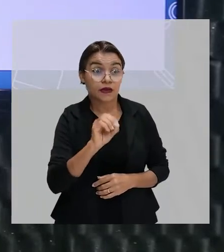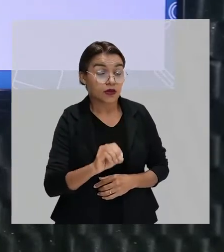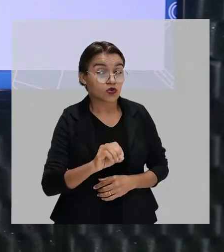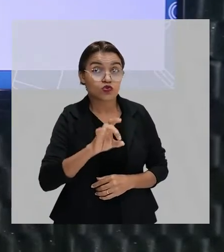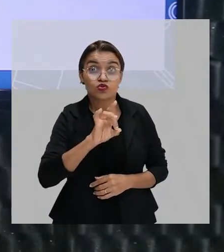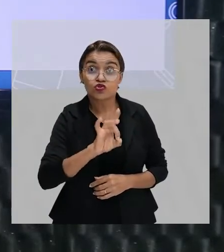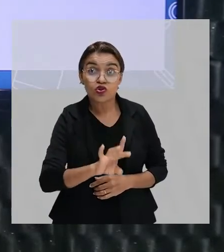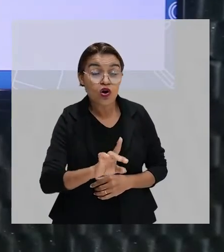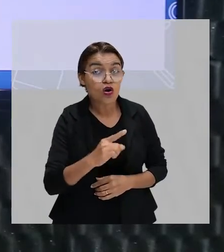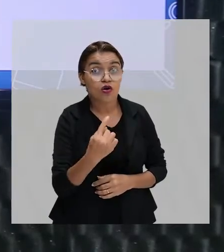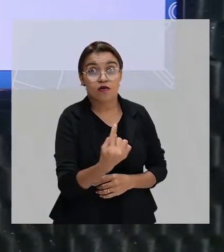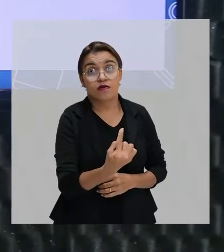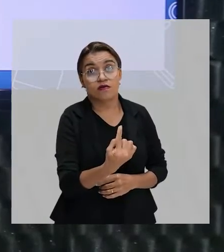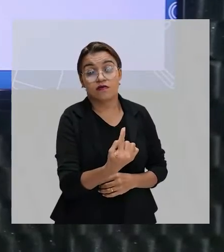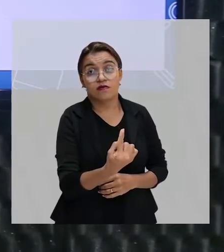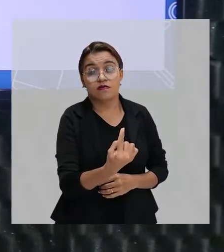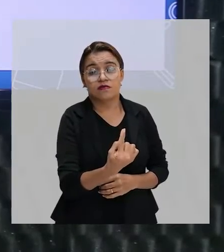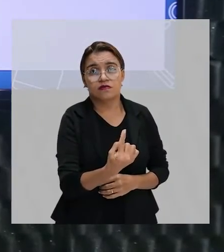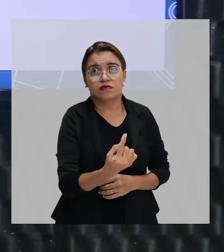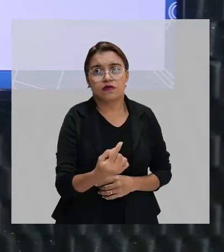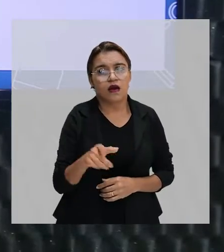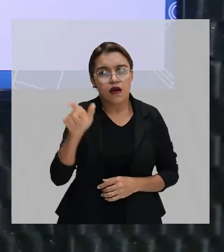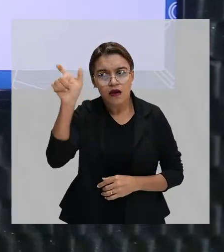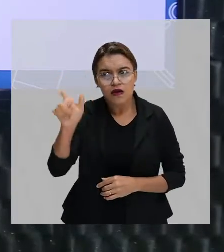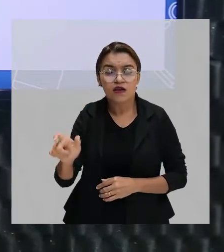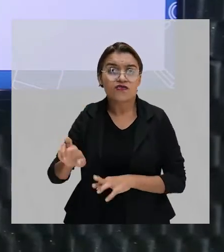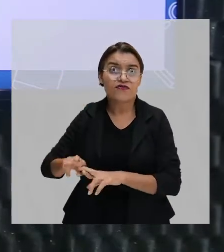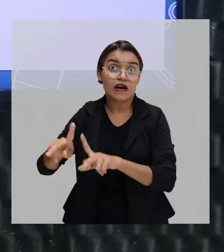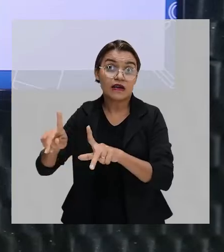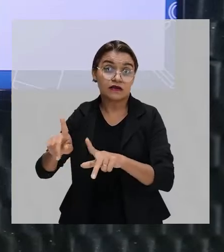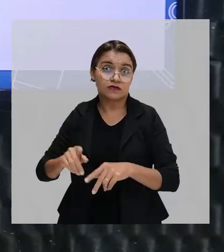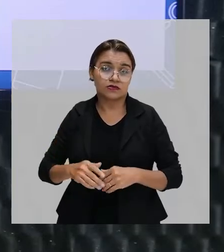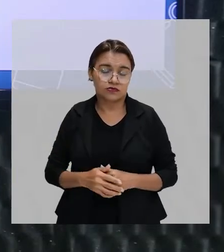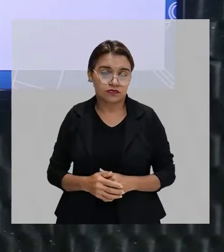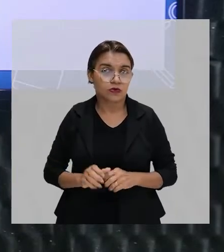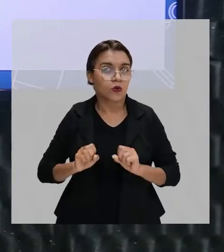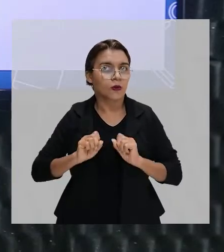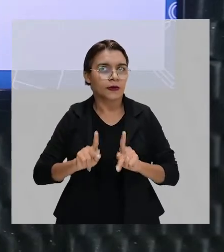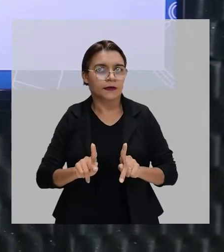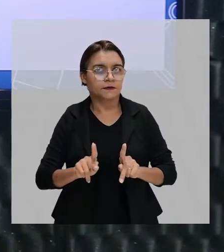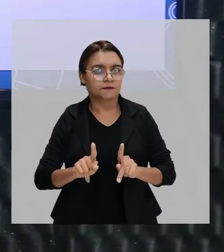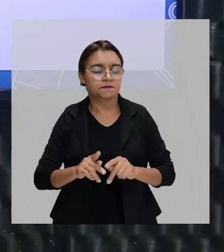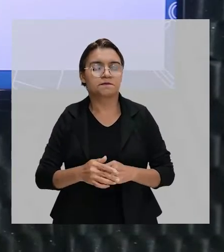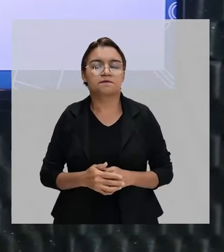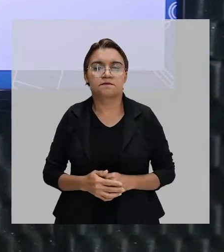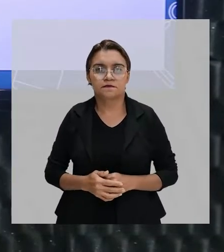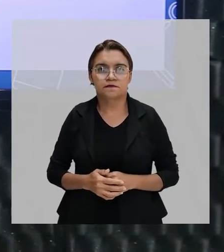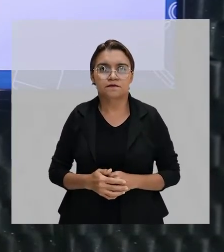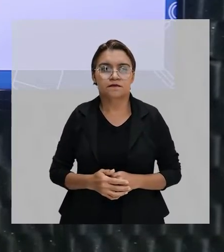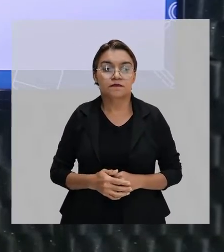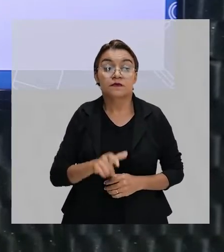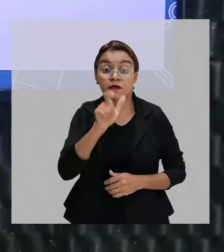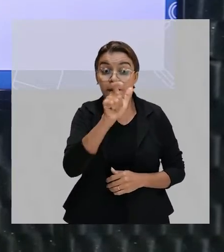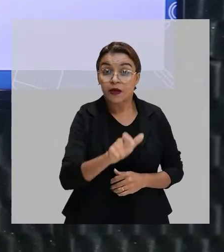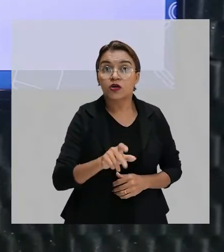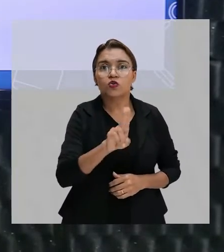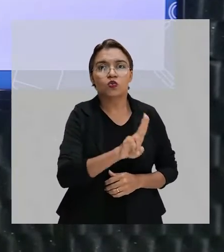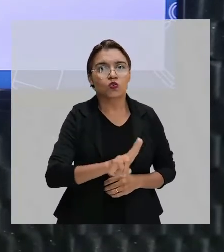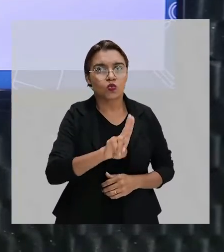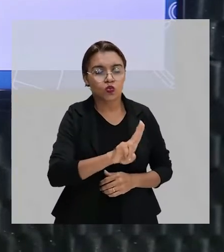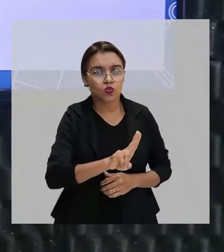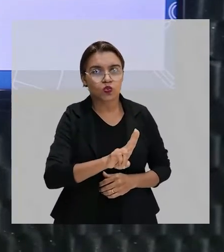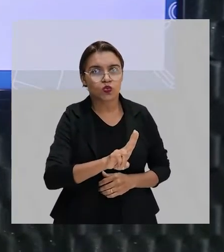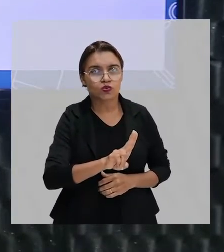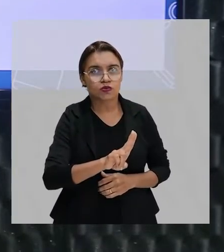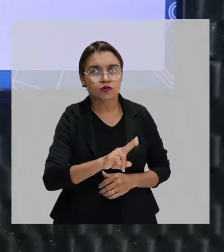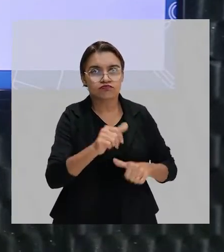para Pedro e não para João certo o que funcionou com Pedro não